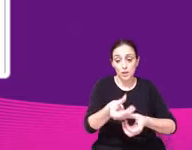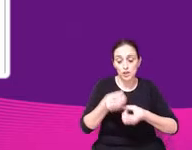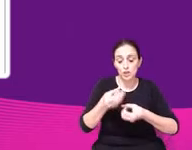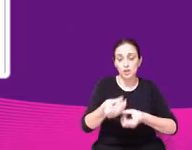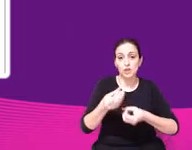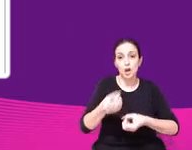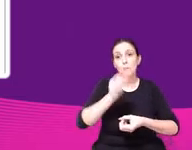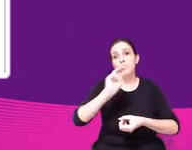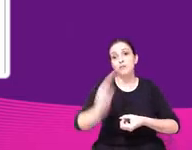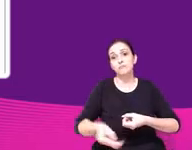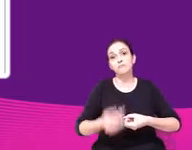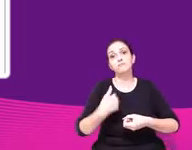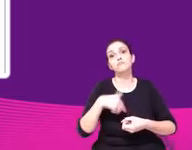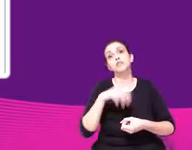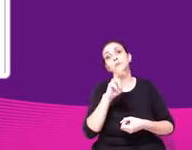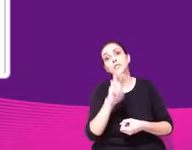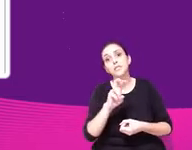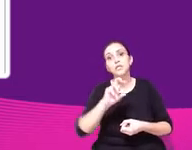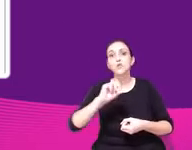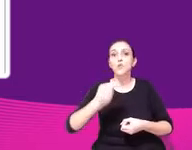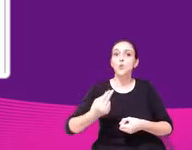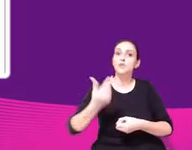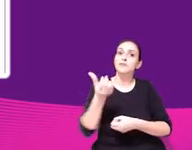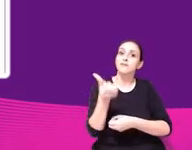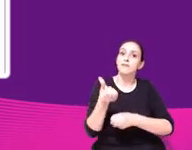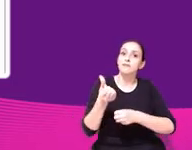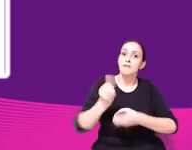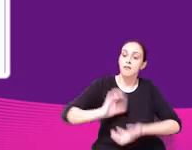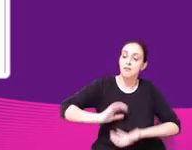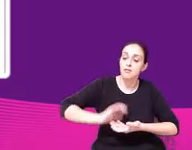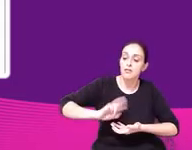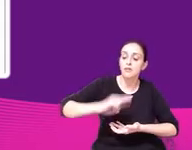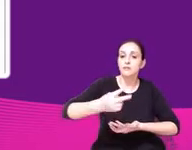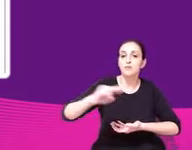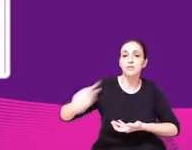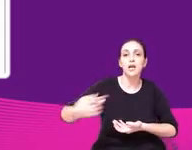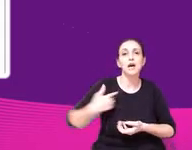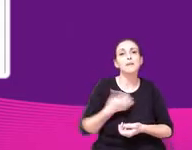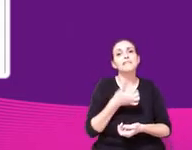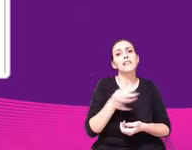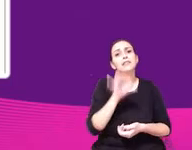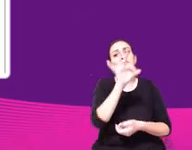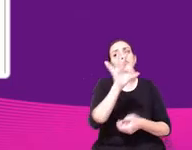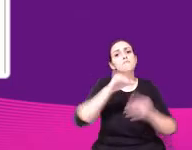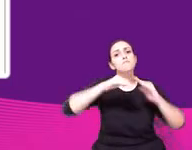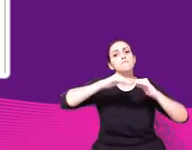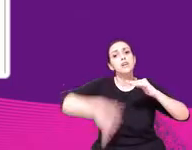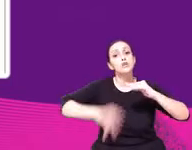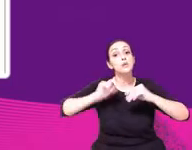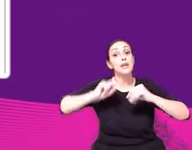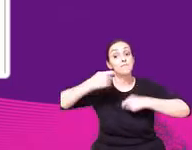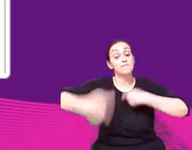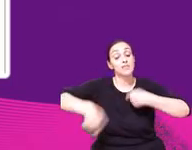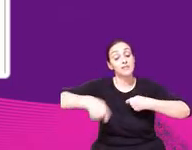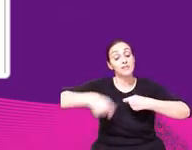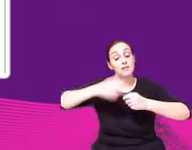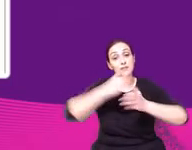fazíamos 5,6 transplantes renais. Isso representava menos do que 10% da nossa necessidade de transplante naquela